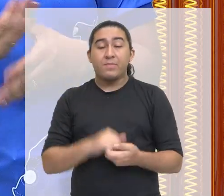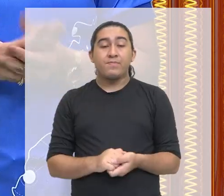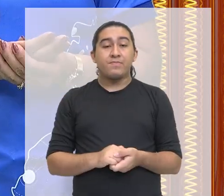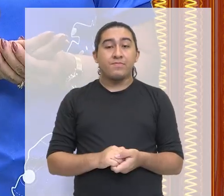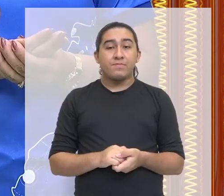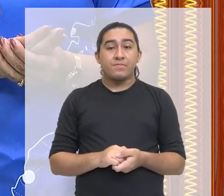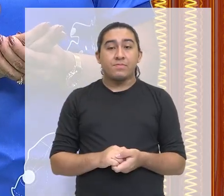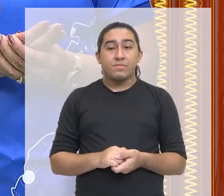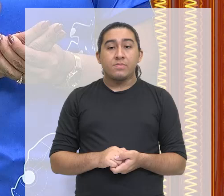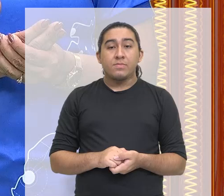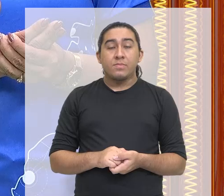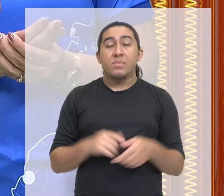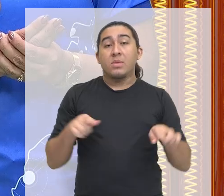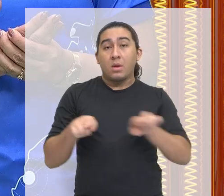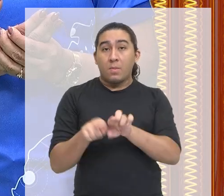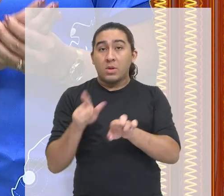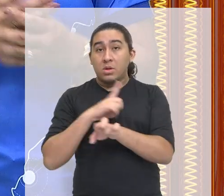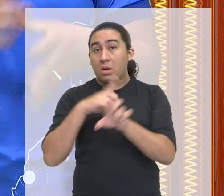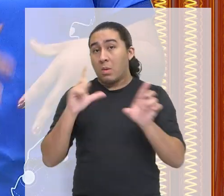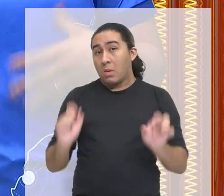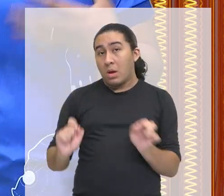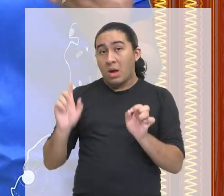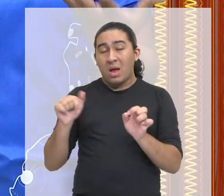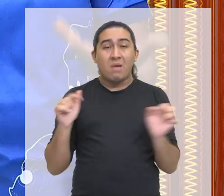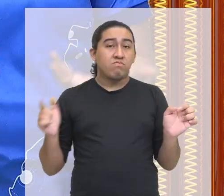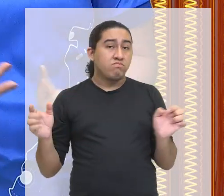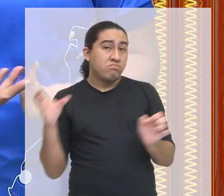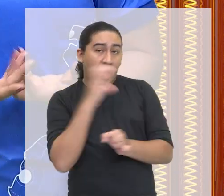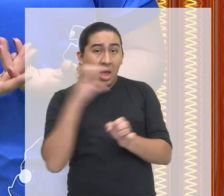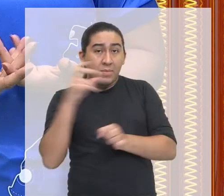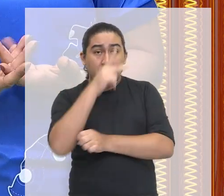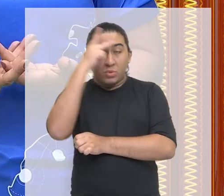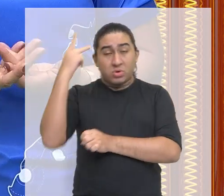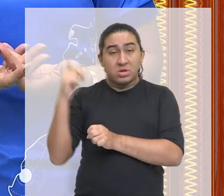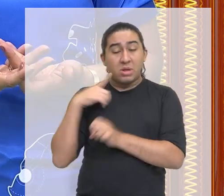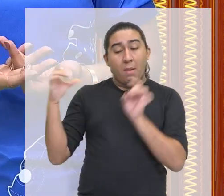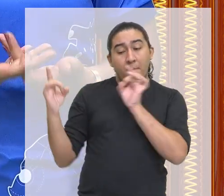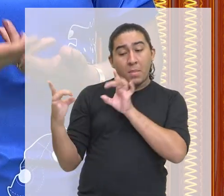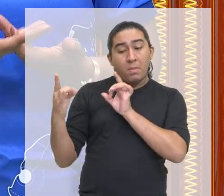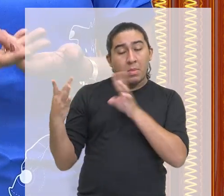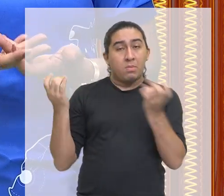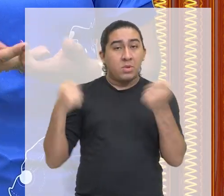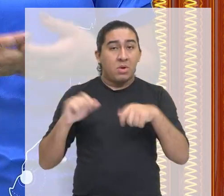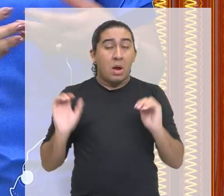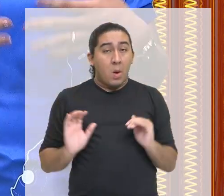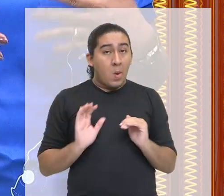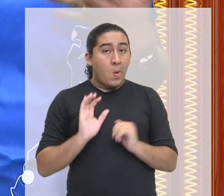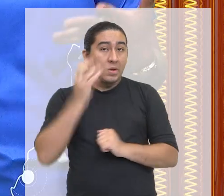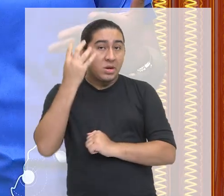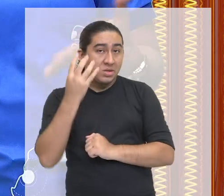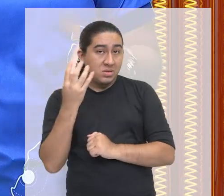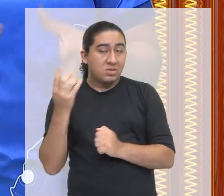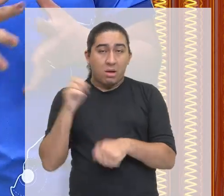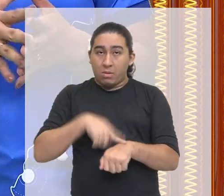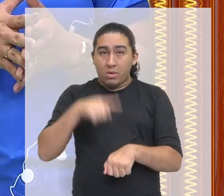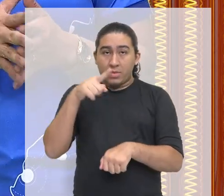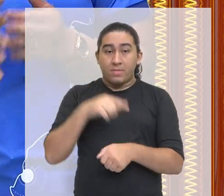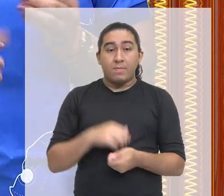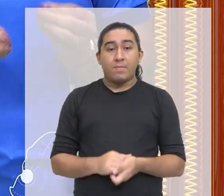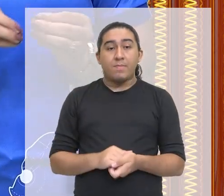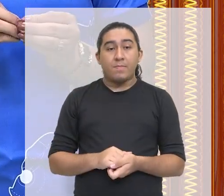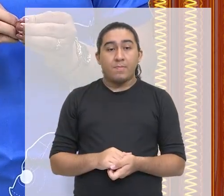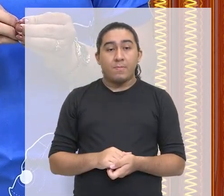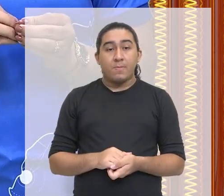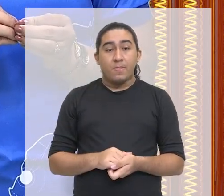havendo ali a questão de nós termos uma resposta imediata a ações que estão acontecendo simultaneamente.